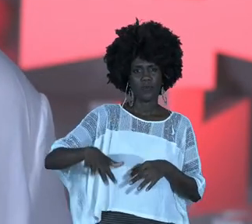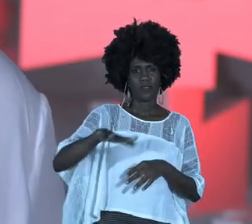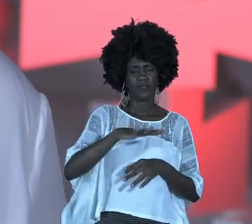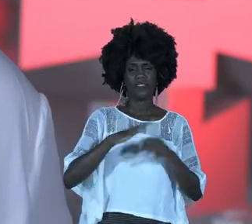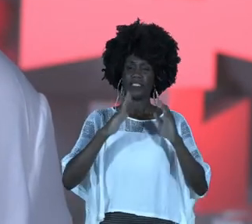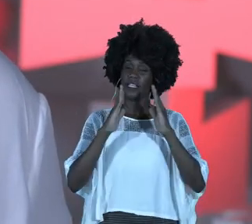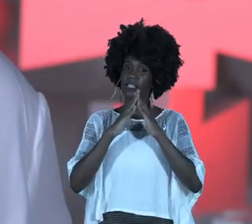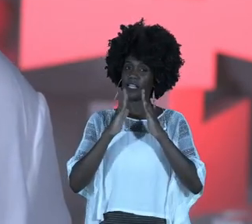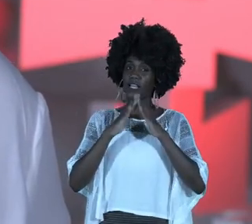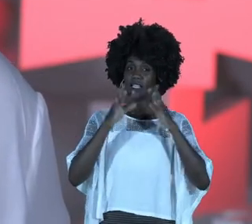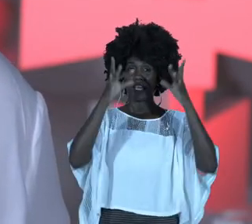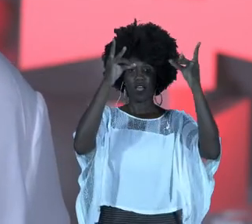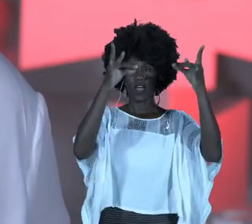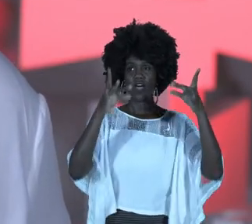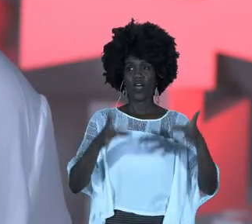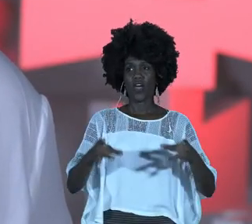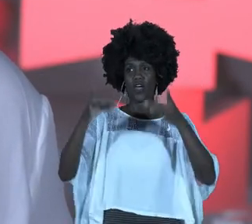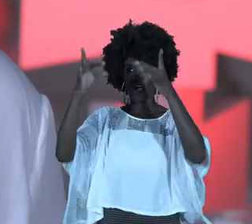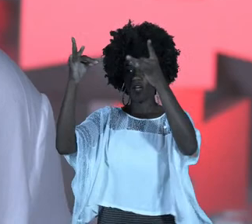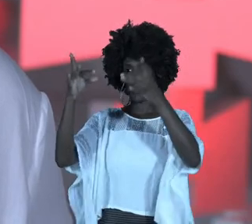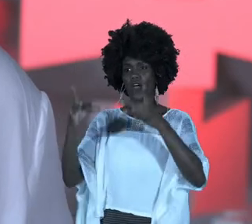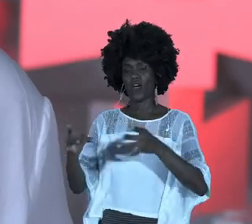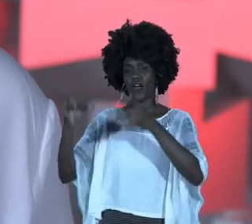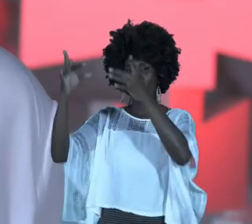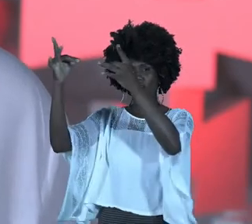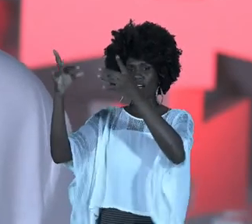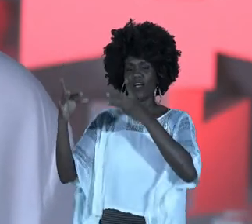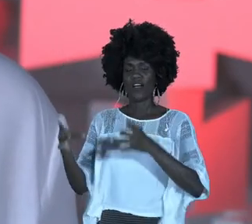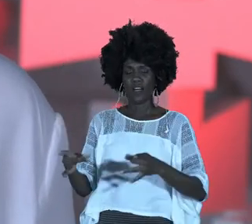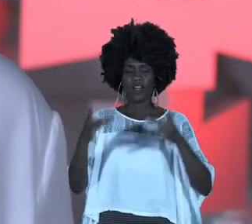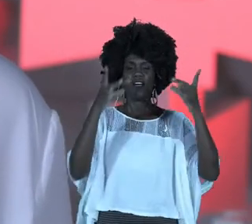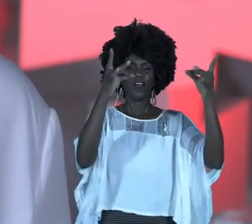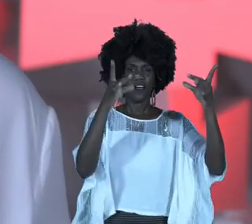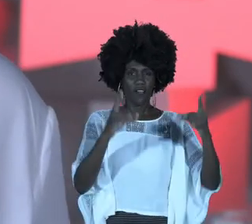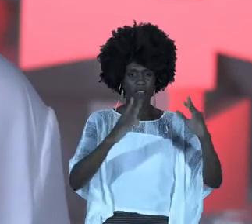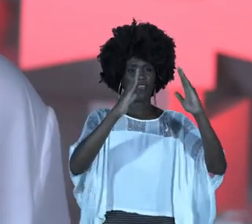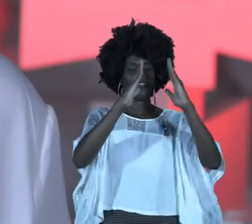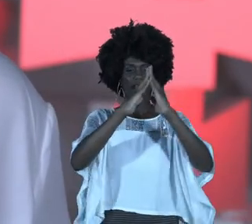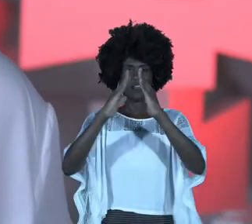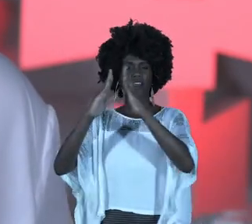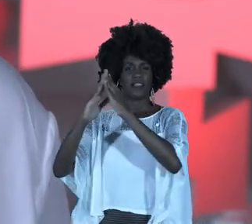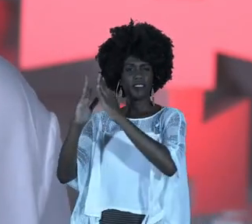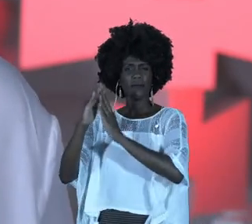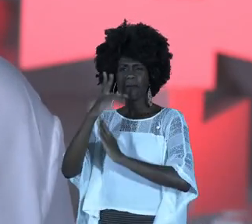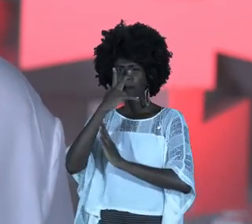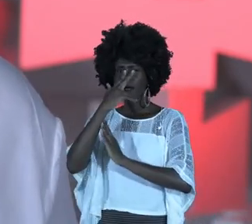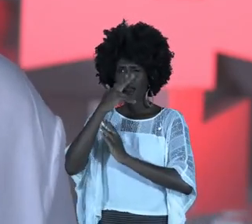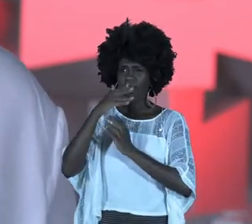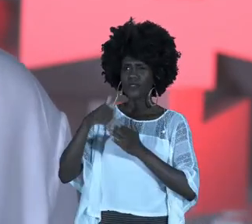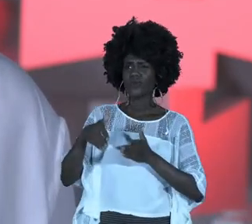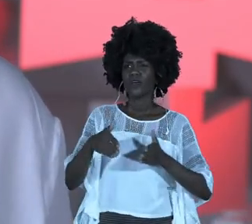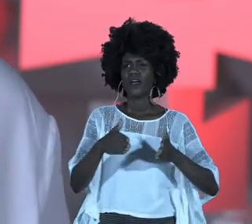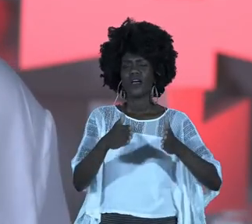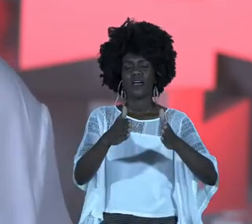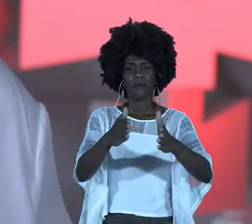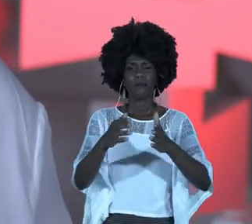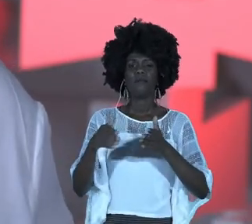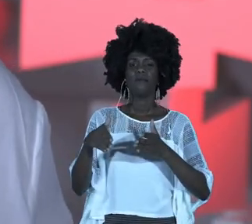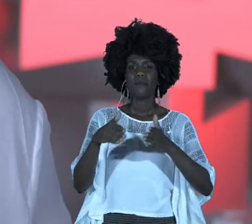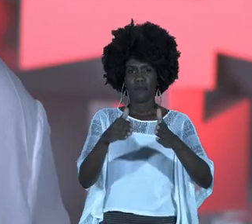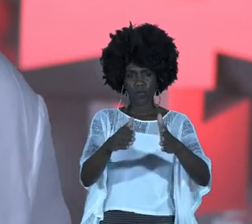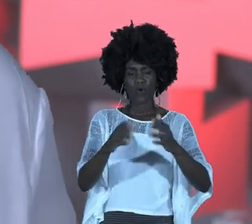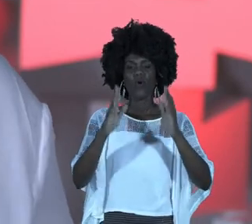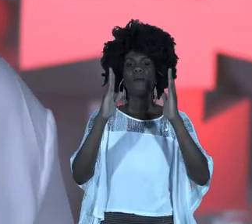casa e plota a superfície da casa com um caminho que é um caminho afetivo para o